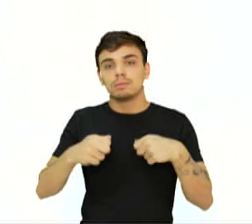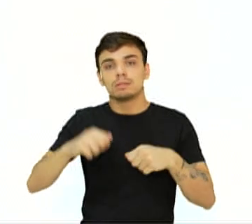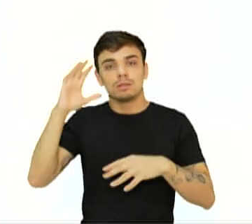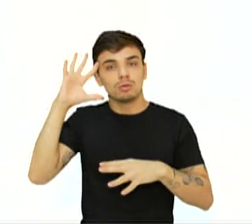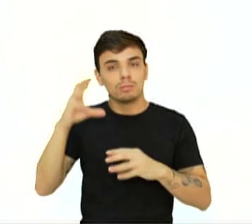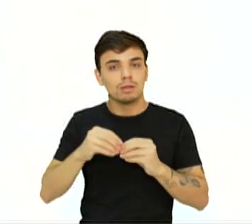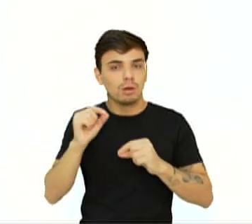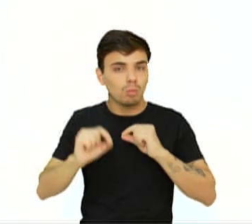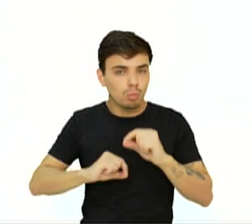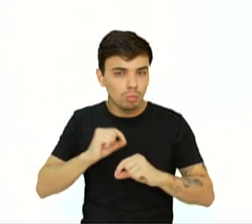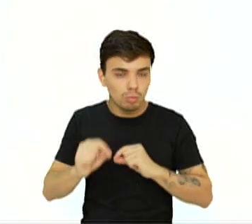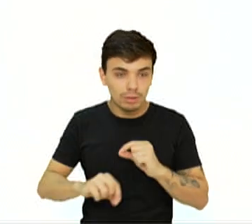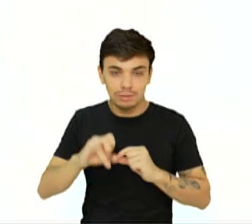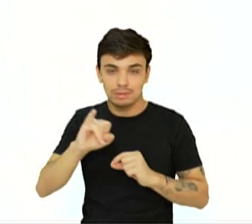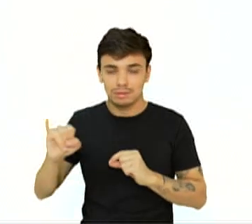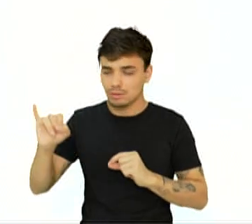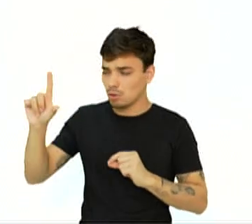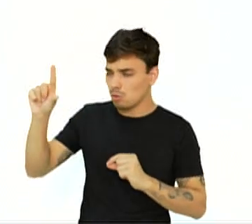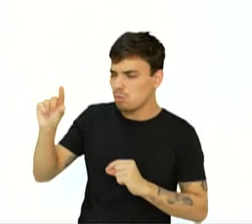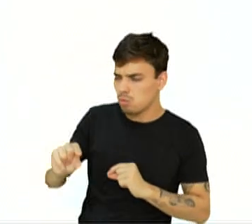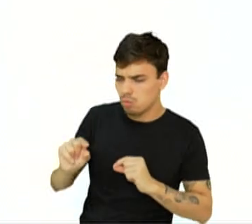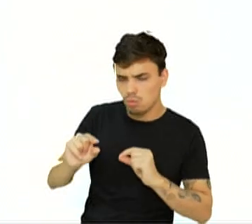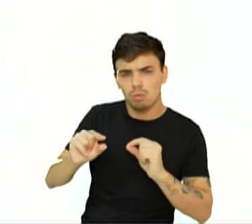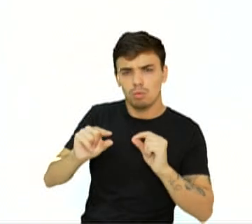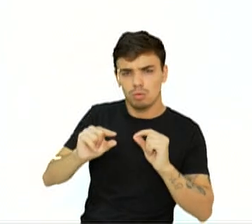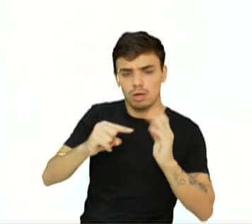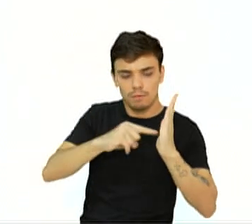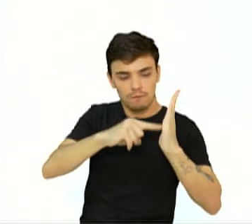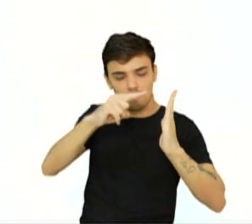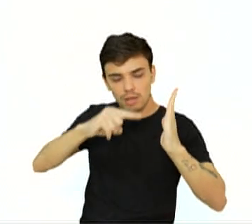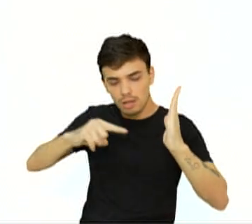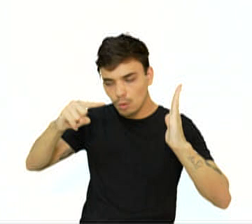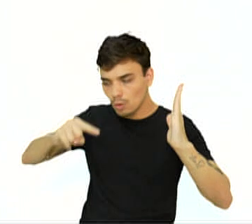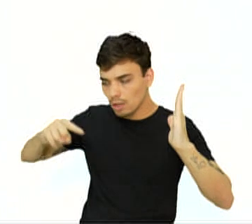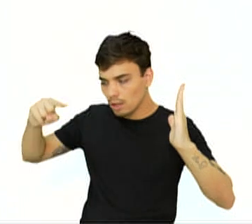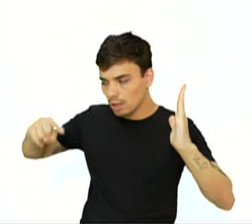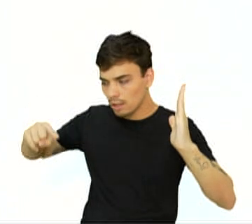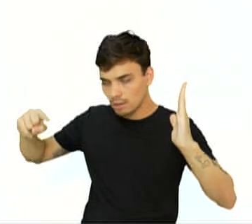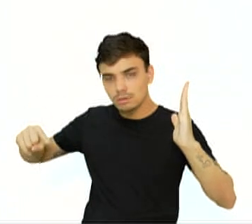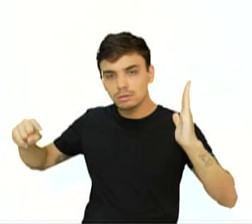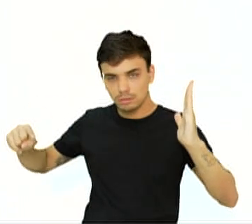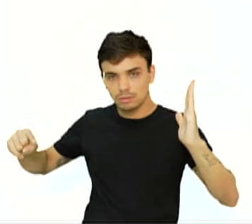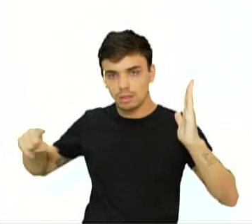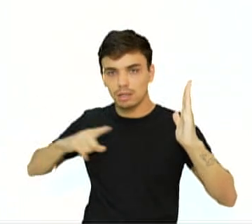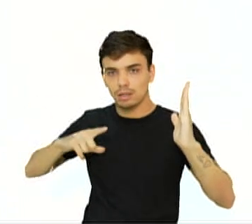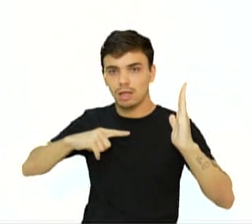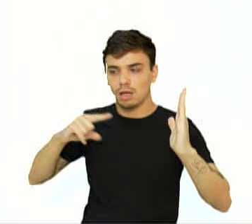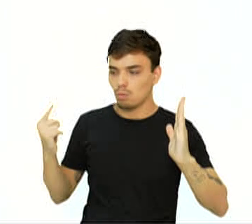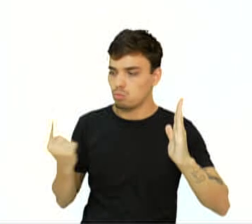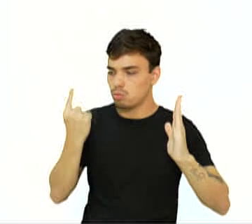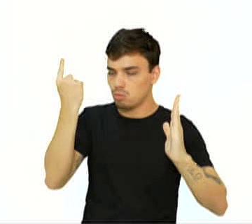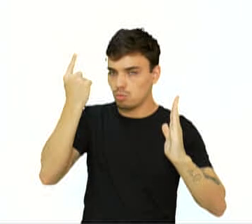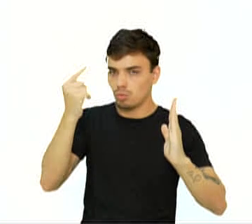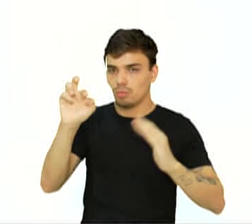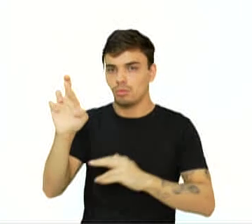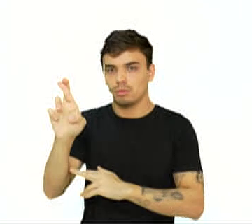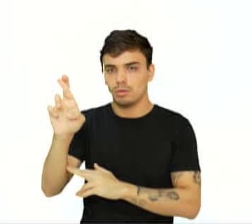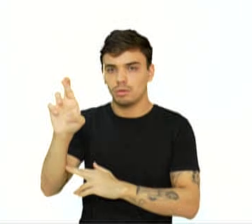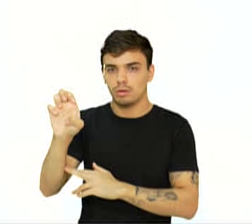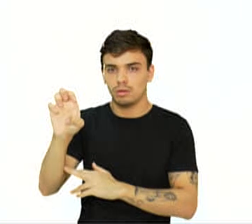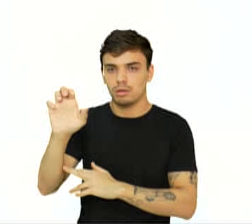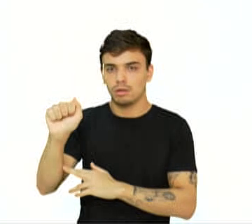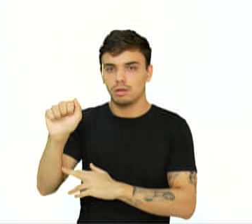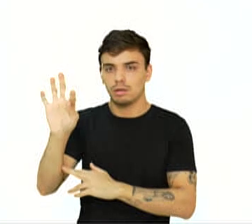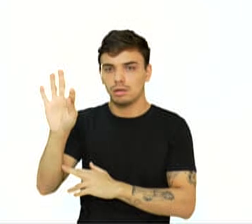mente? Quanto mais baixa a frequência, mais alta a reatância. Não esquece disso.